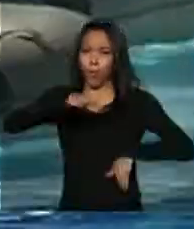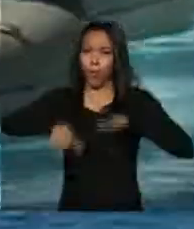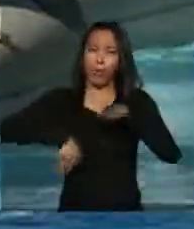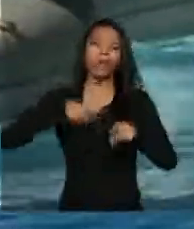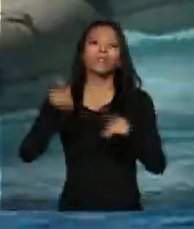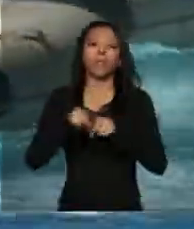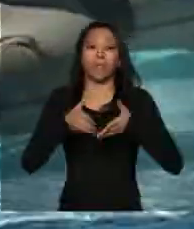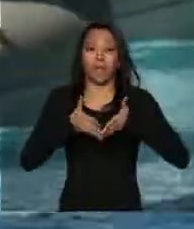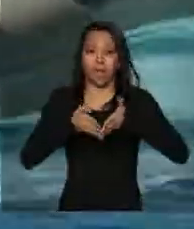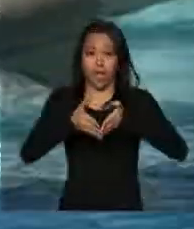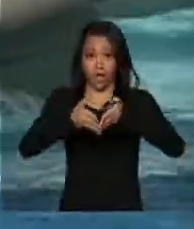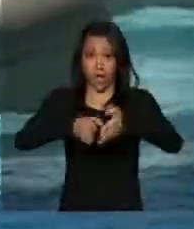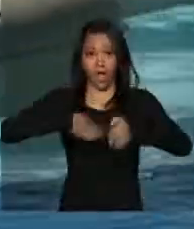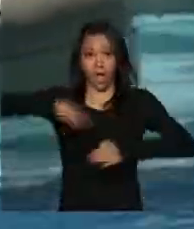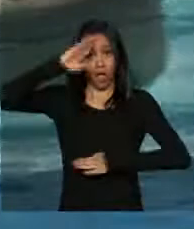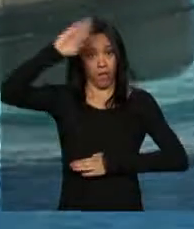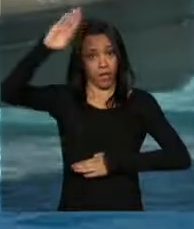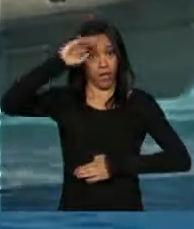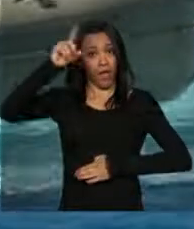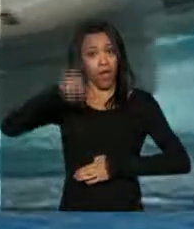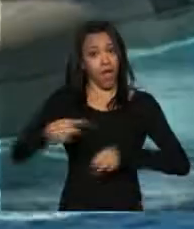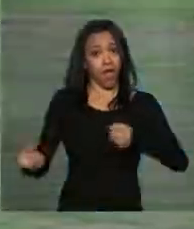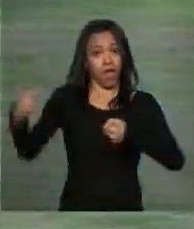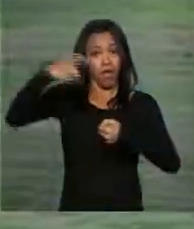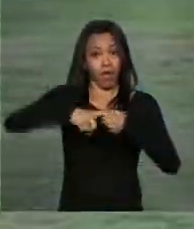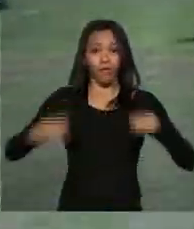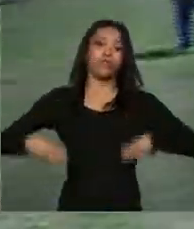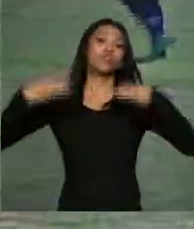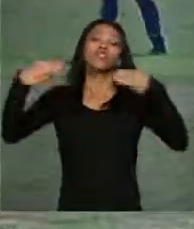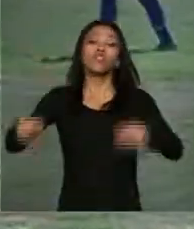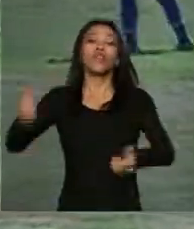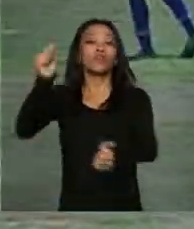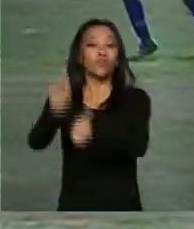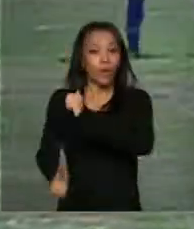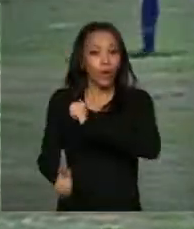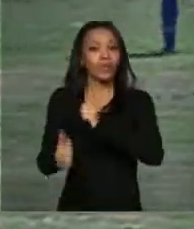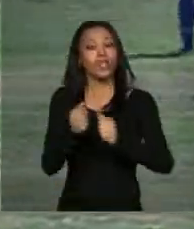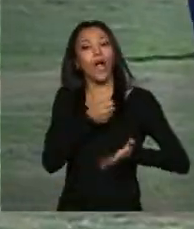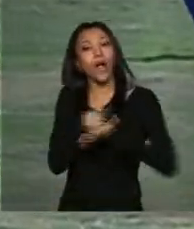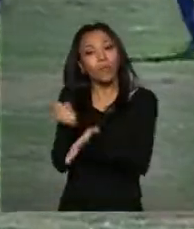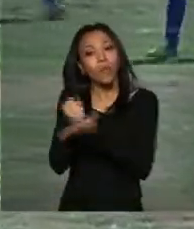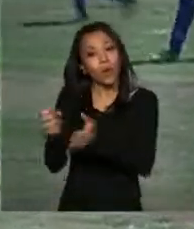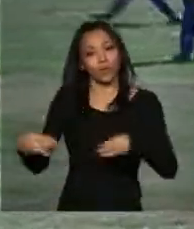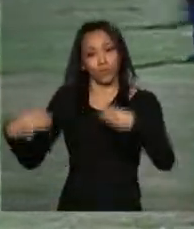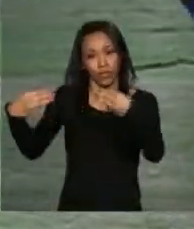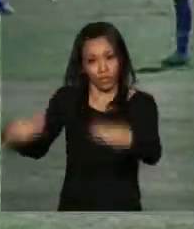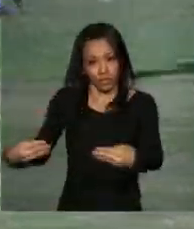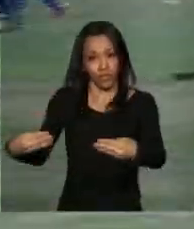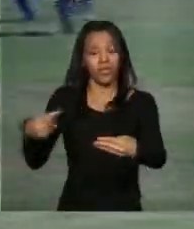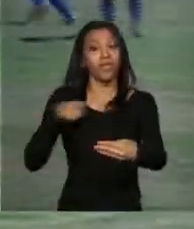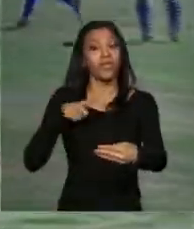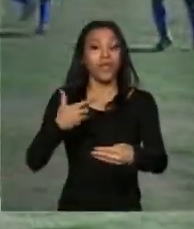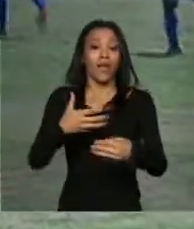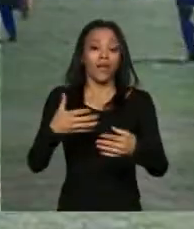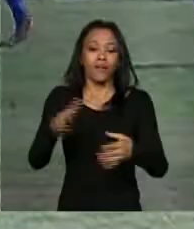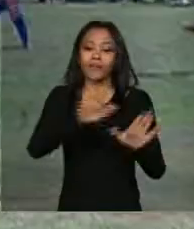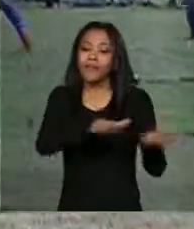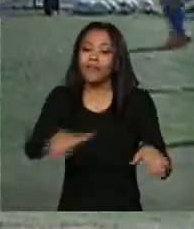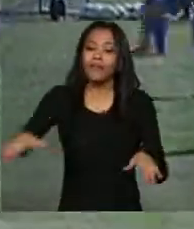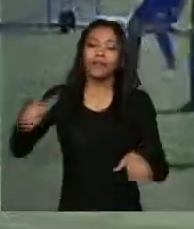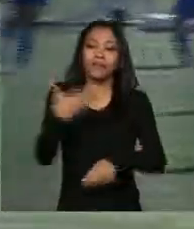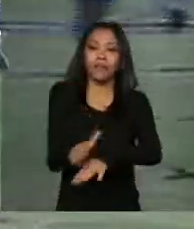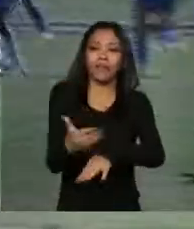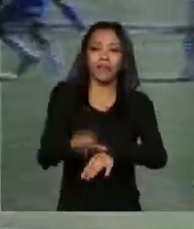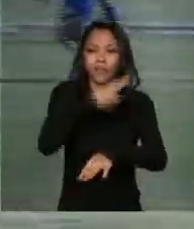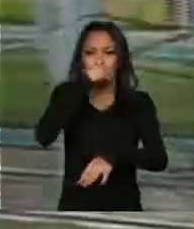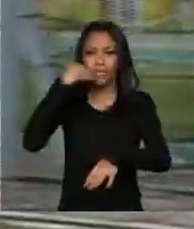Marinha é parceira do Ministério dos Esportes no programa Forças no Esporte Segundo Tempo, Profesp, que recebe crianças e adolescentes